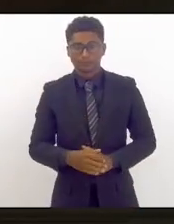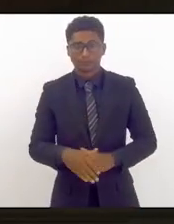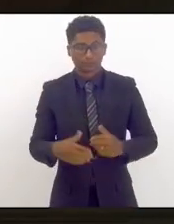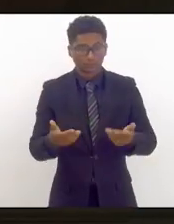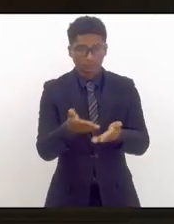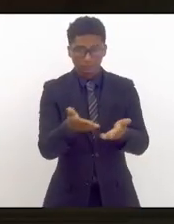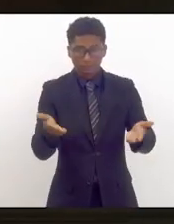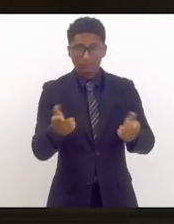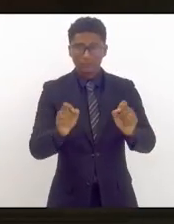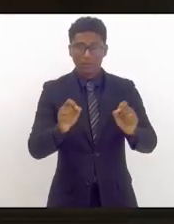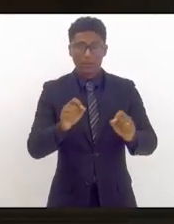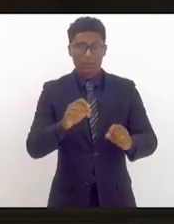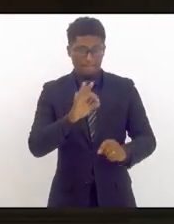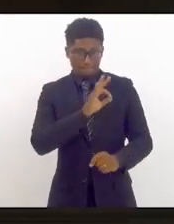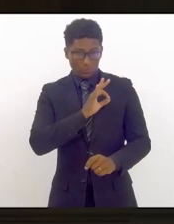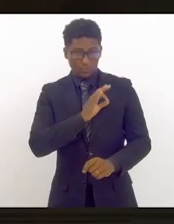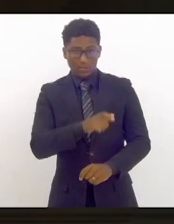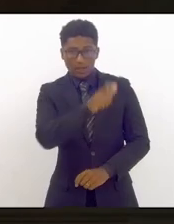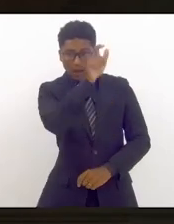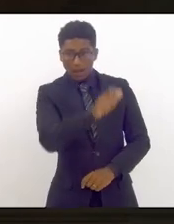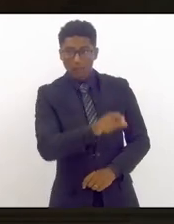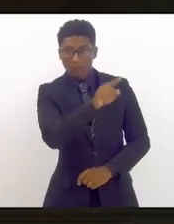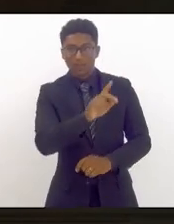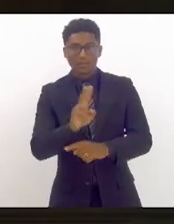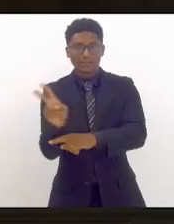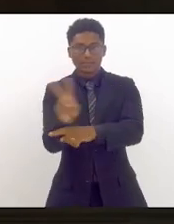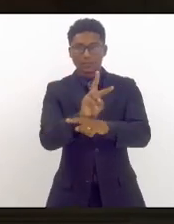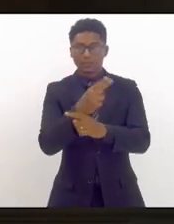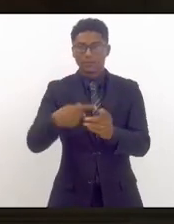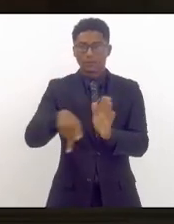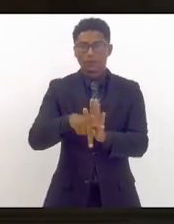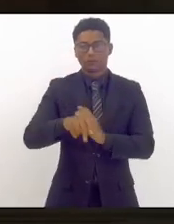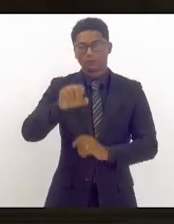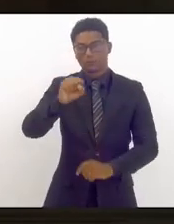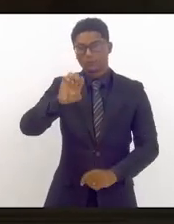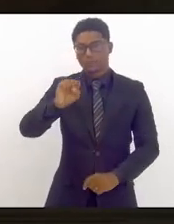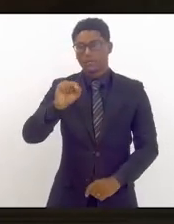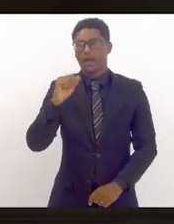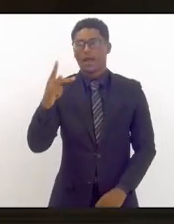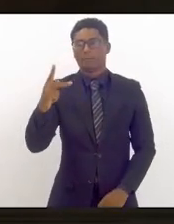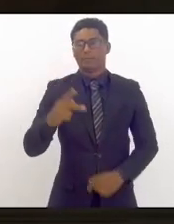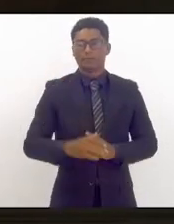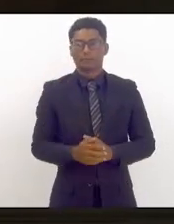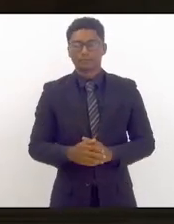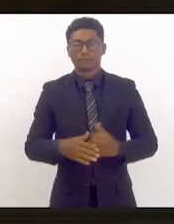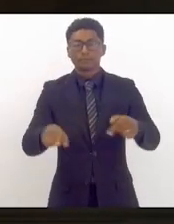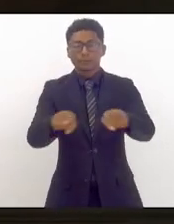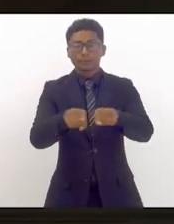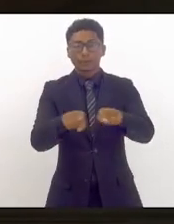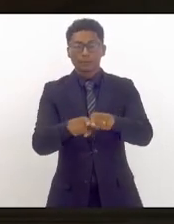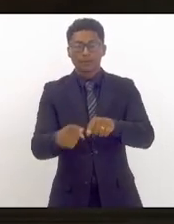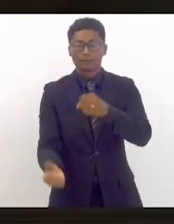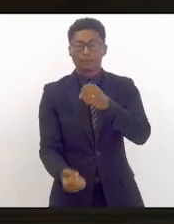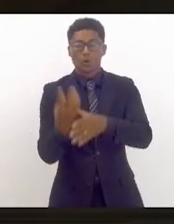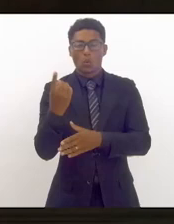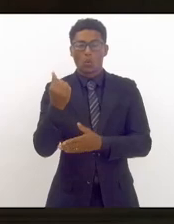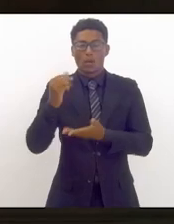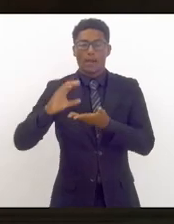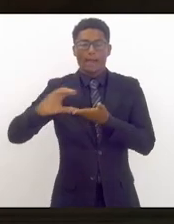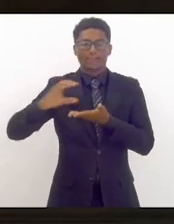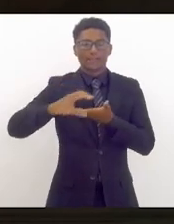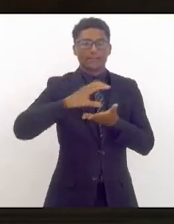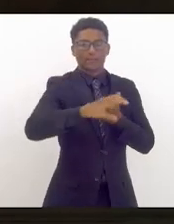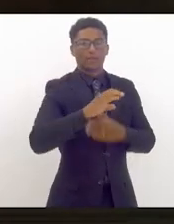de policial aos seguranças da SEAP. Estabelecemos também a gratificação e a valorização profissional